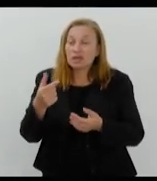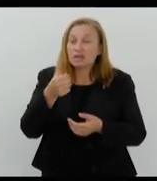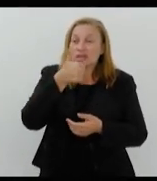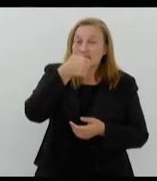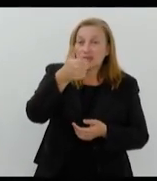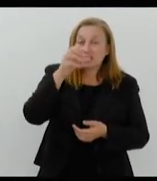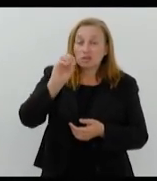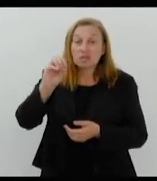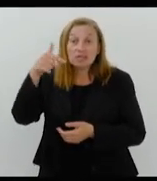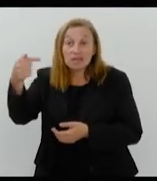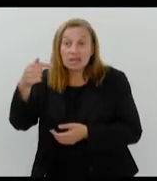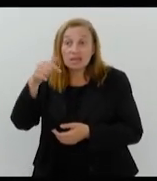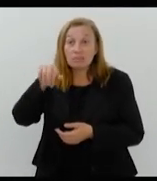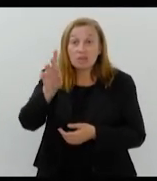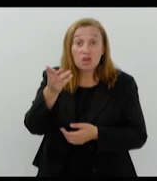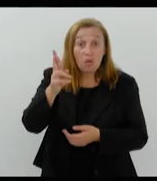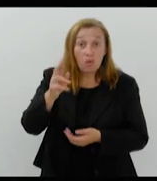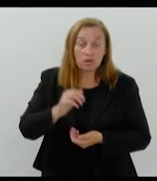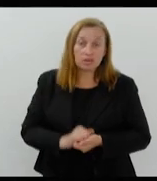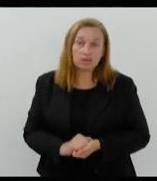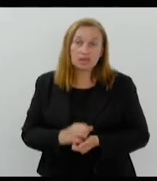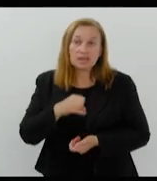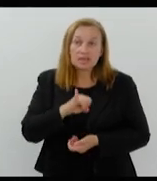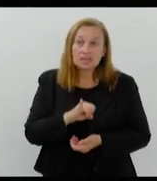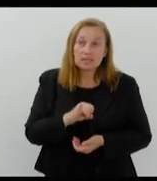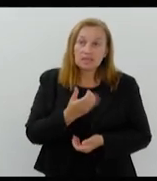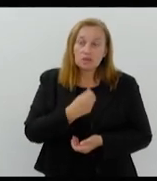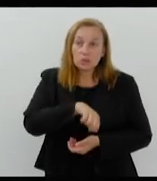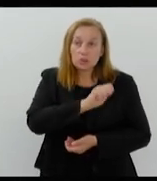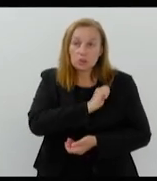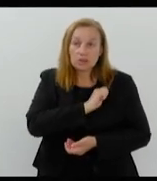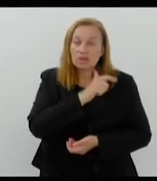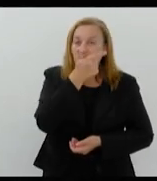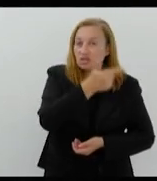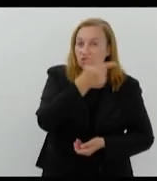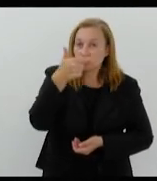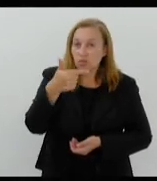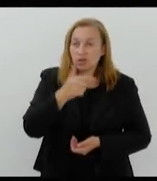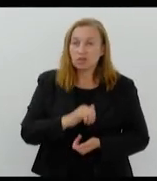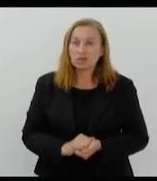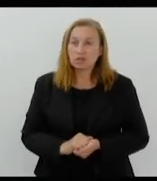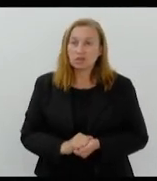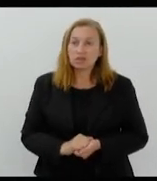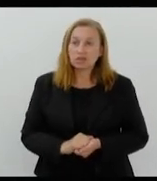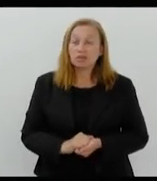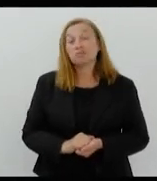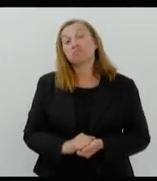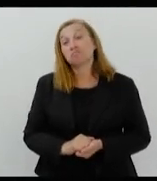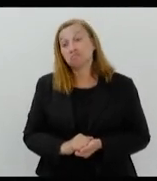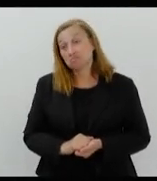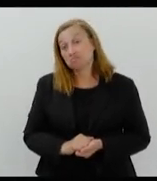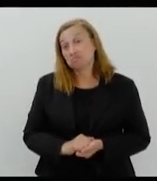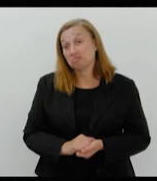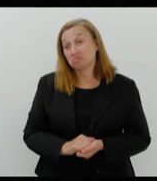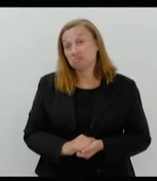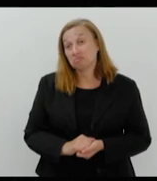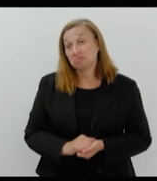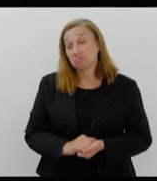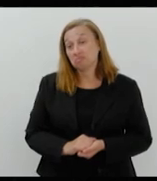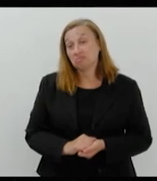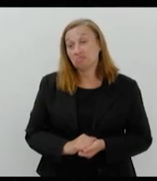bilhões. Se o incentivo fiscal é 22, ele é praticamente